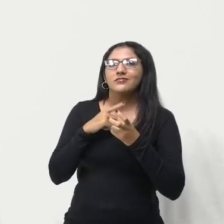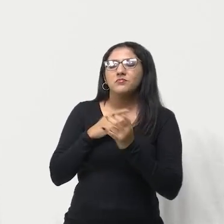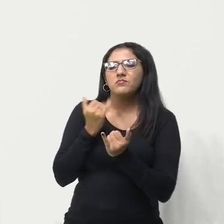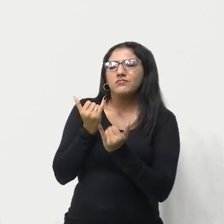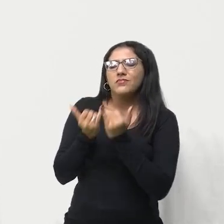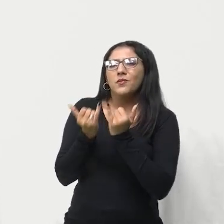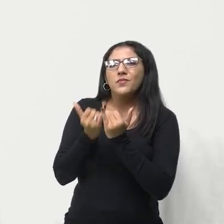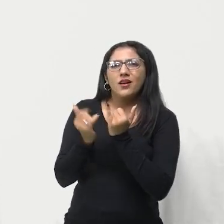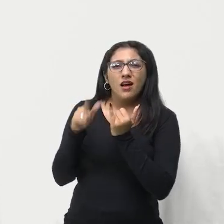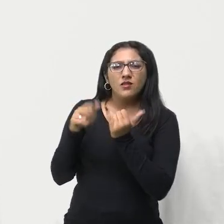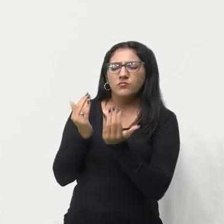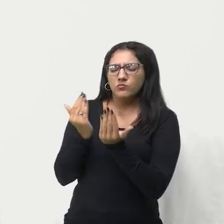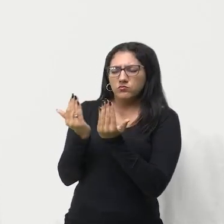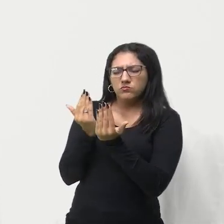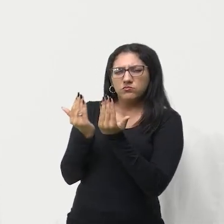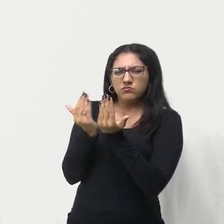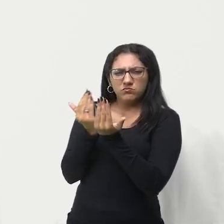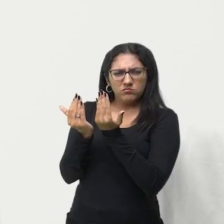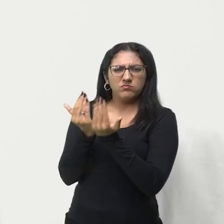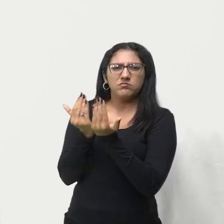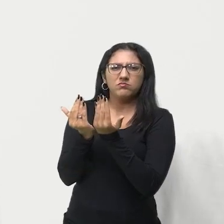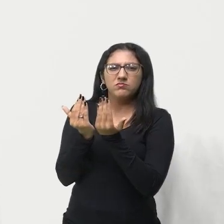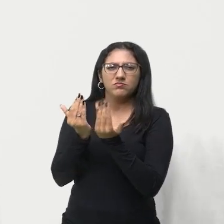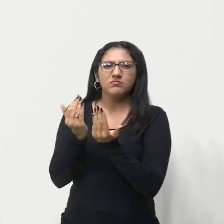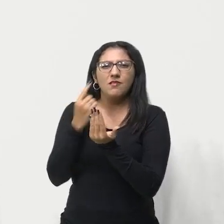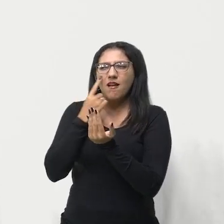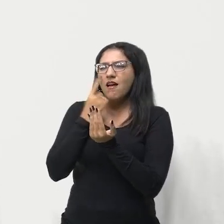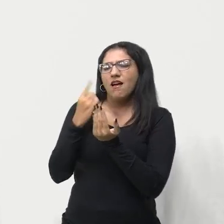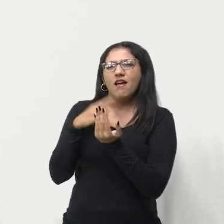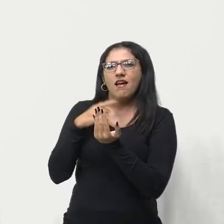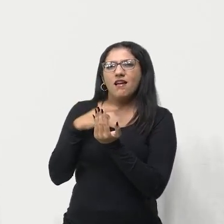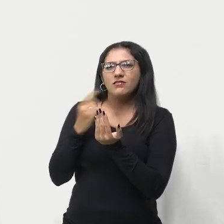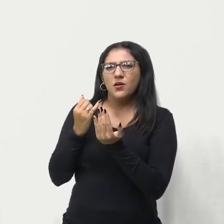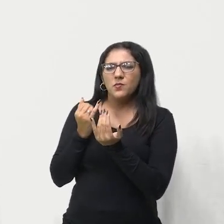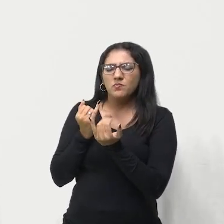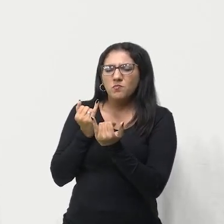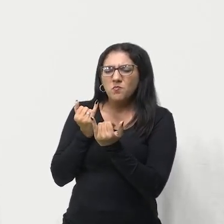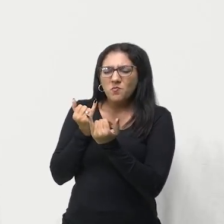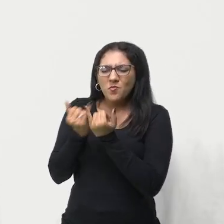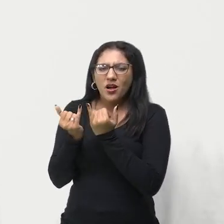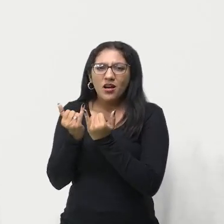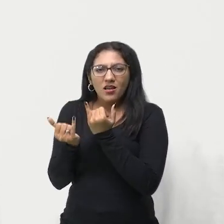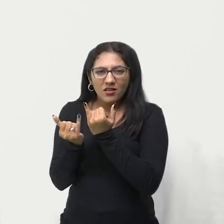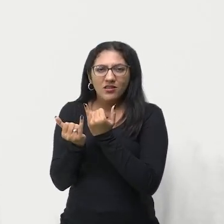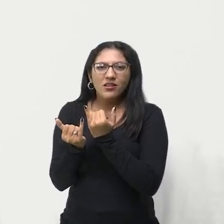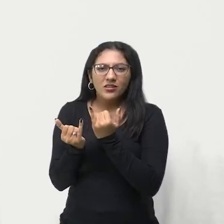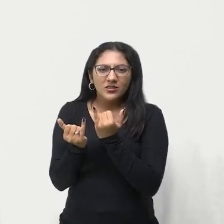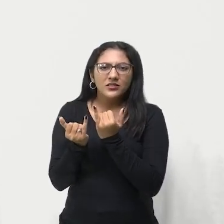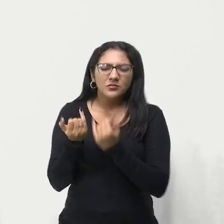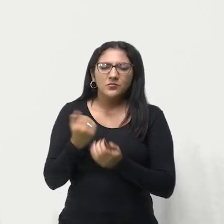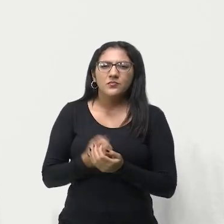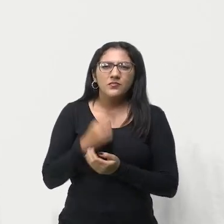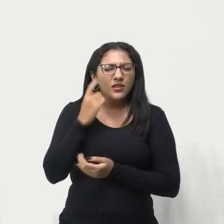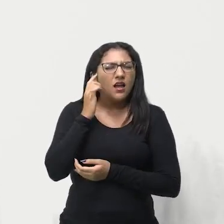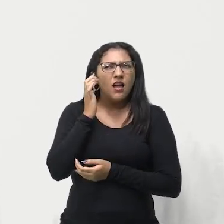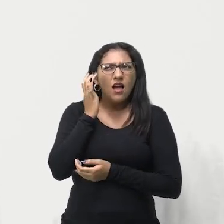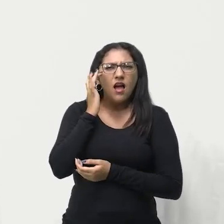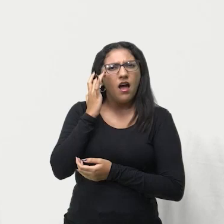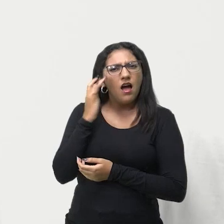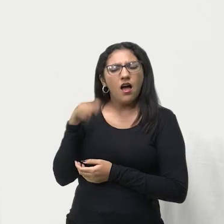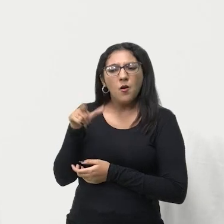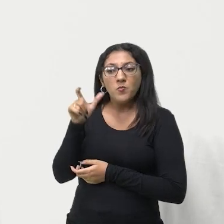essa comparação. Ele promove essa aproximação. Certamente, essa pessoa